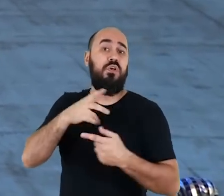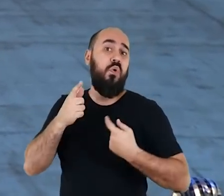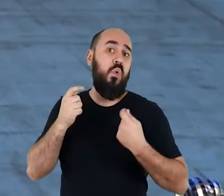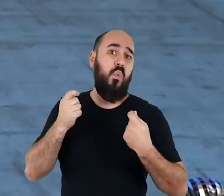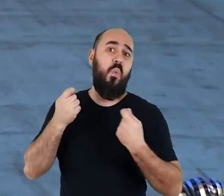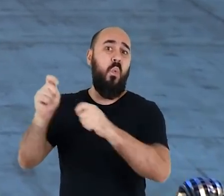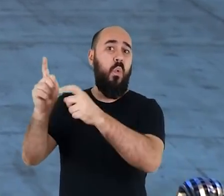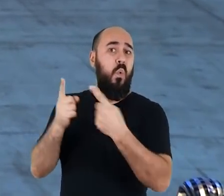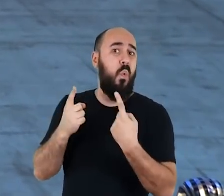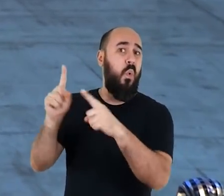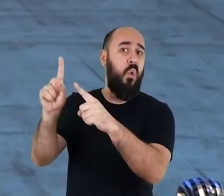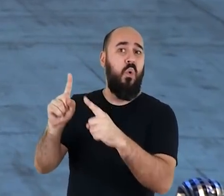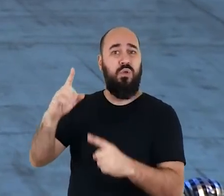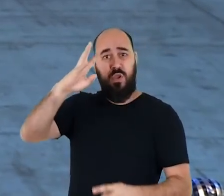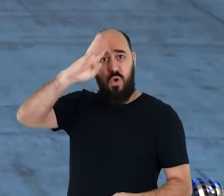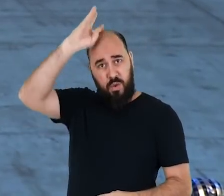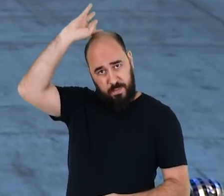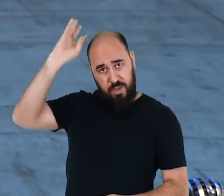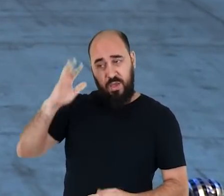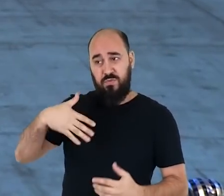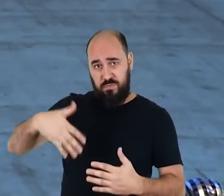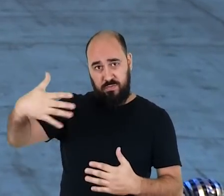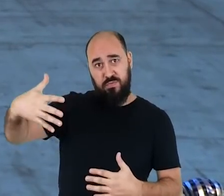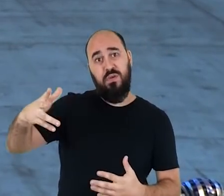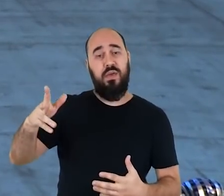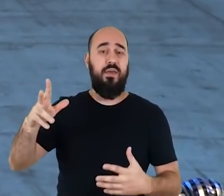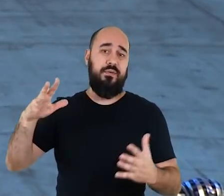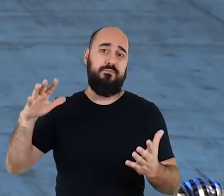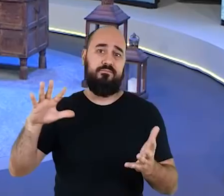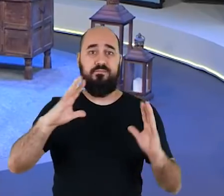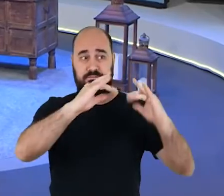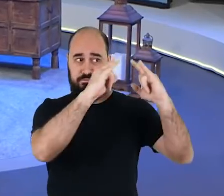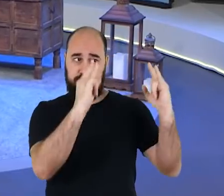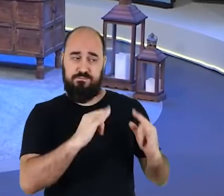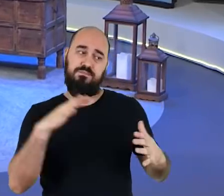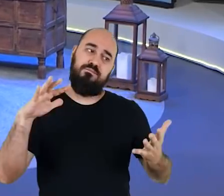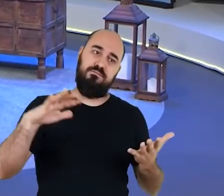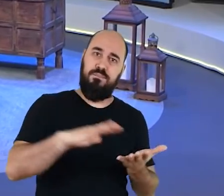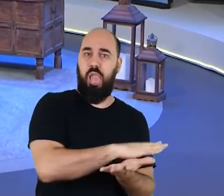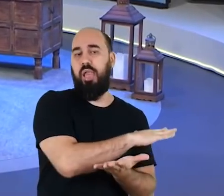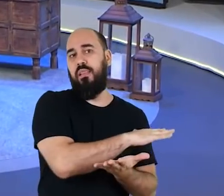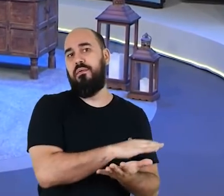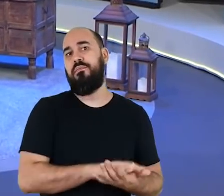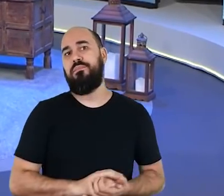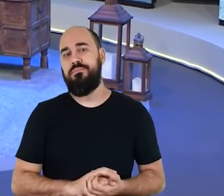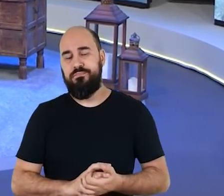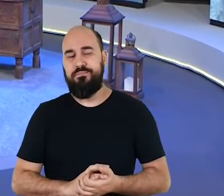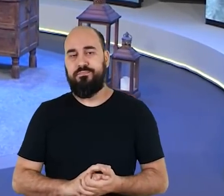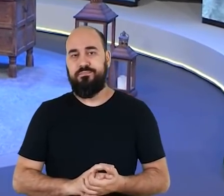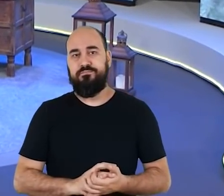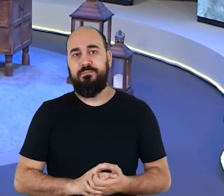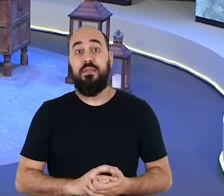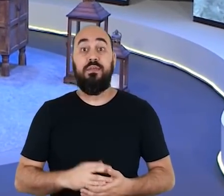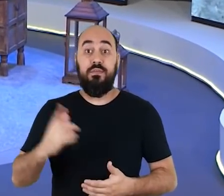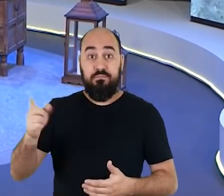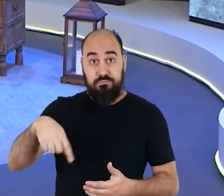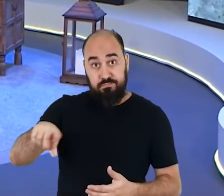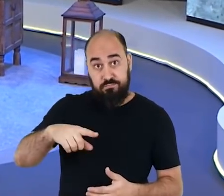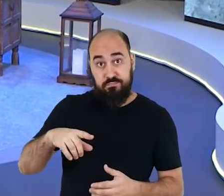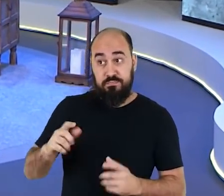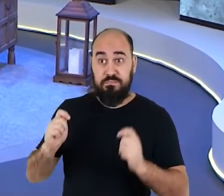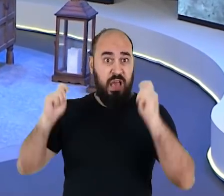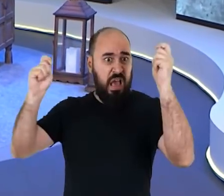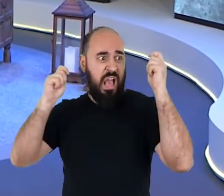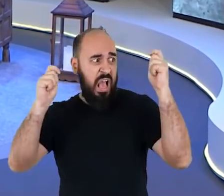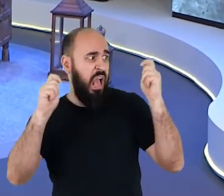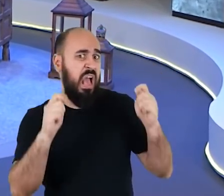destruição do templo no ano 70 da nossa era. Vários líderes revolucionários começaram então a aparecer, infundindo